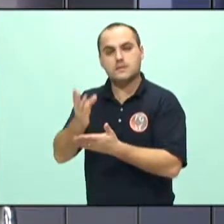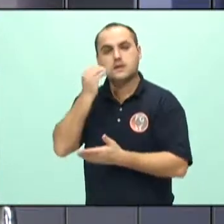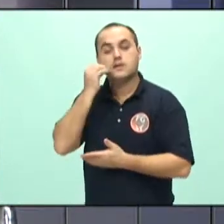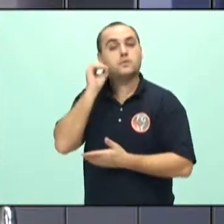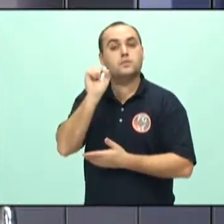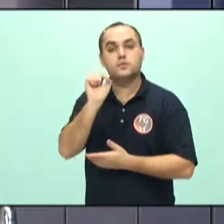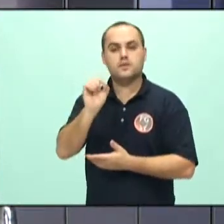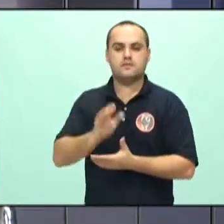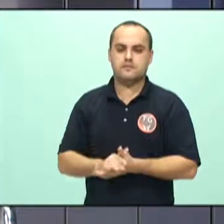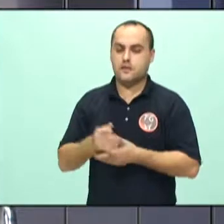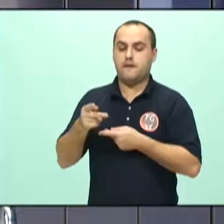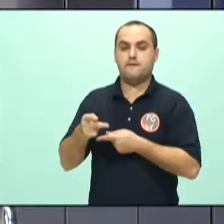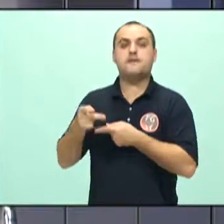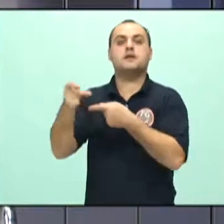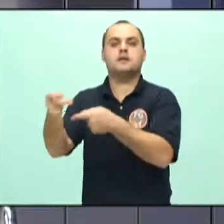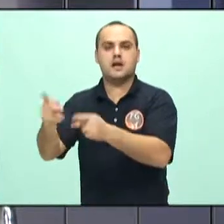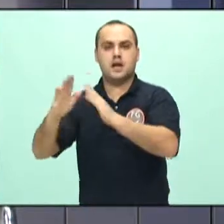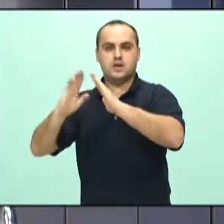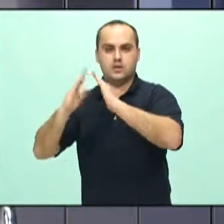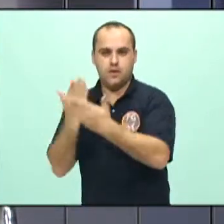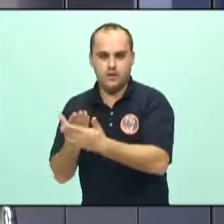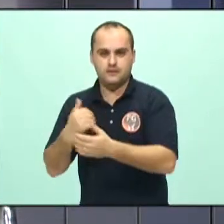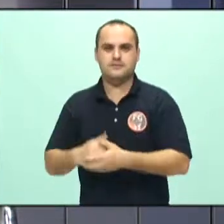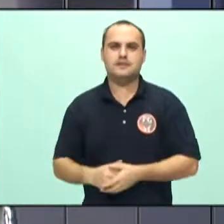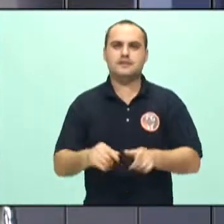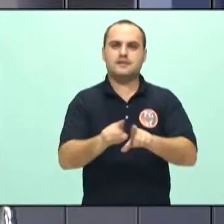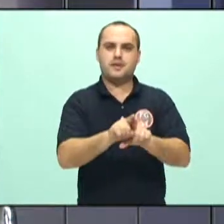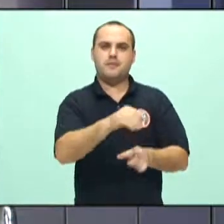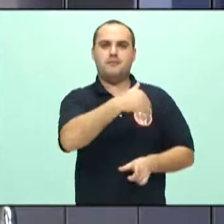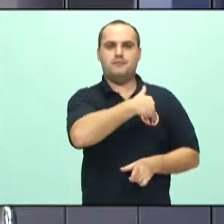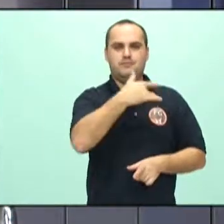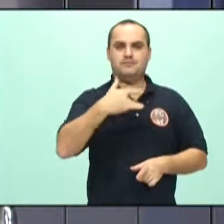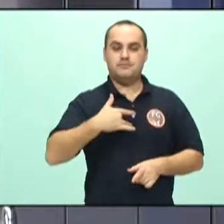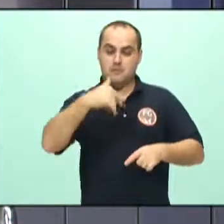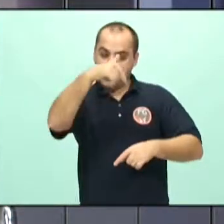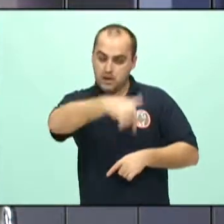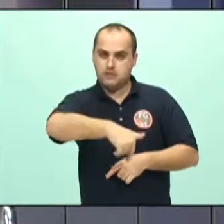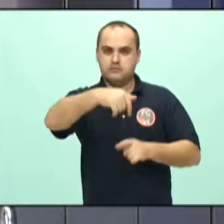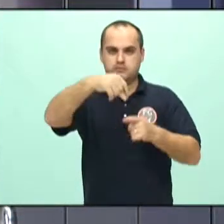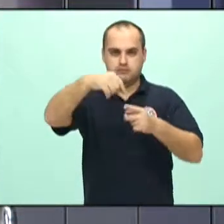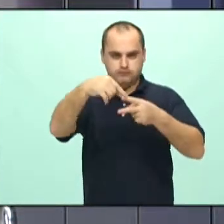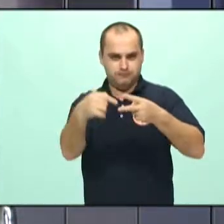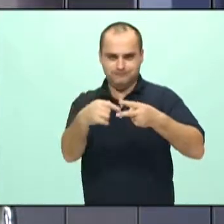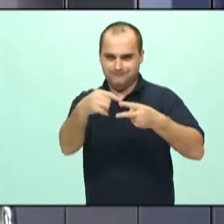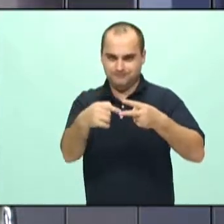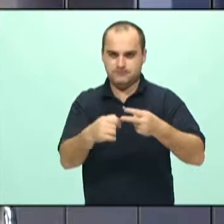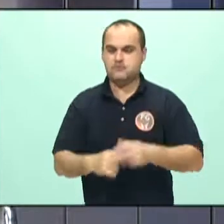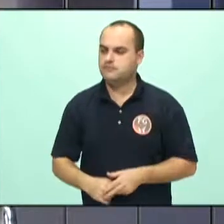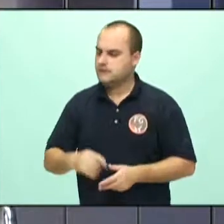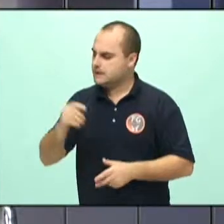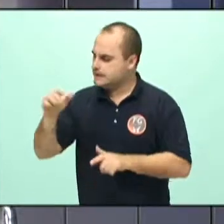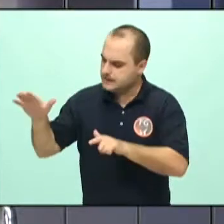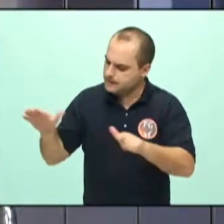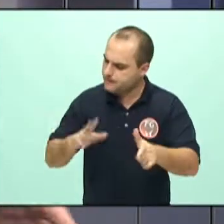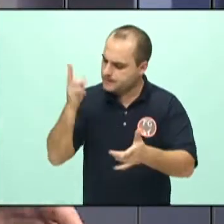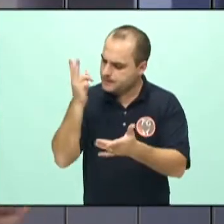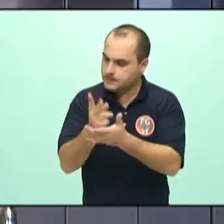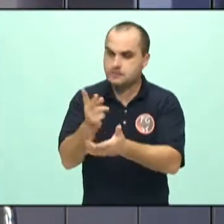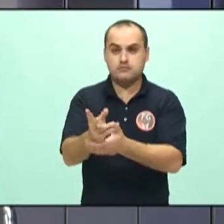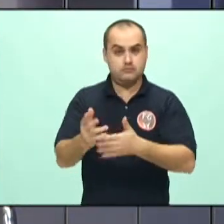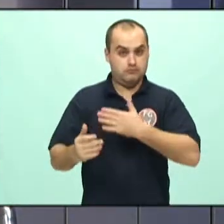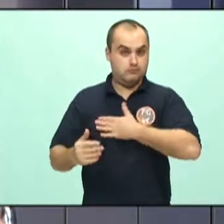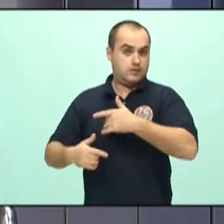visitar as unidades de ensino e as unidades de saúde aqui no município de Itajaí. Faço isso todas as semanas. E é o nosso